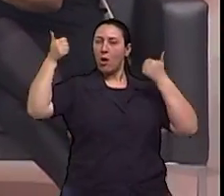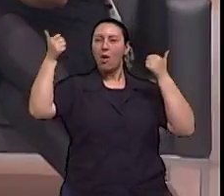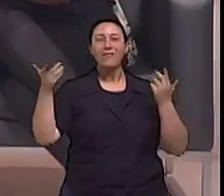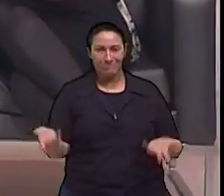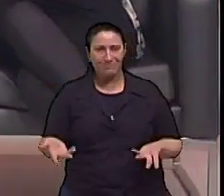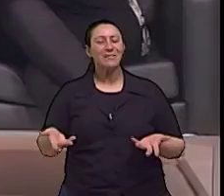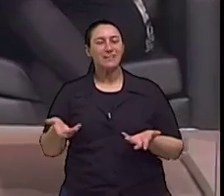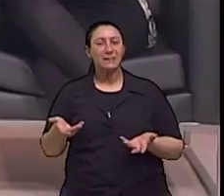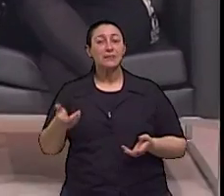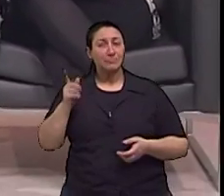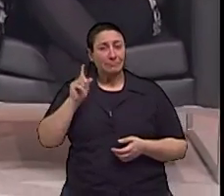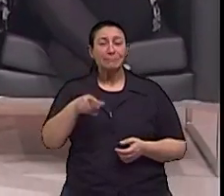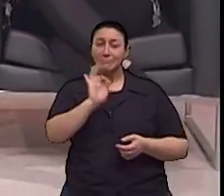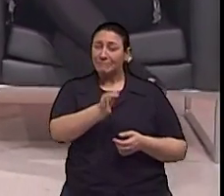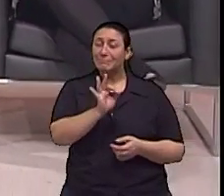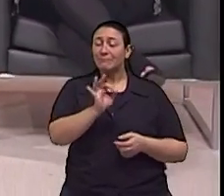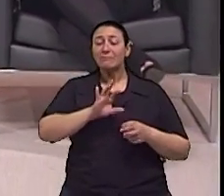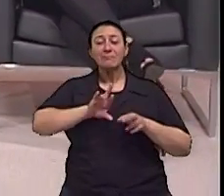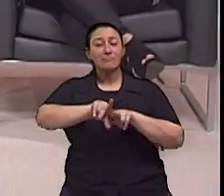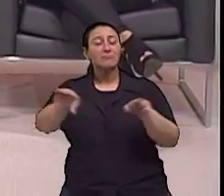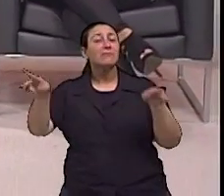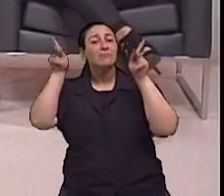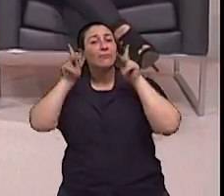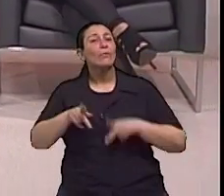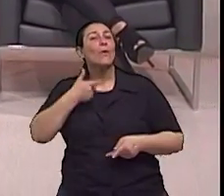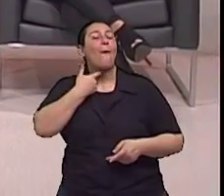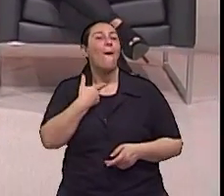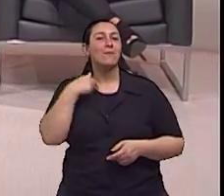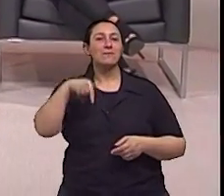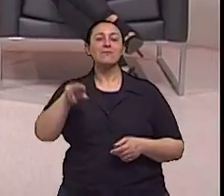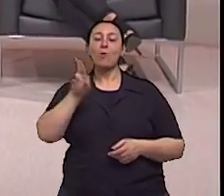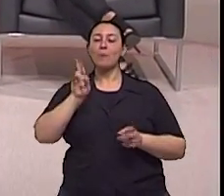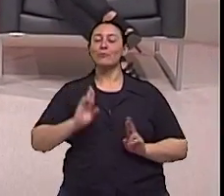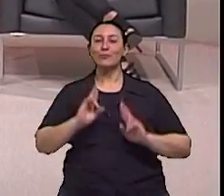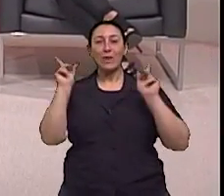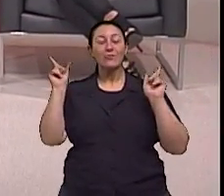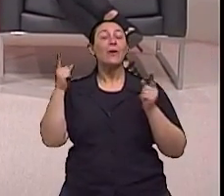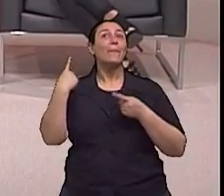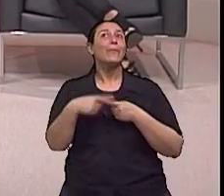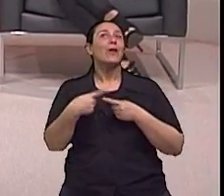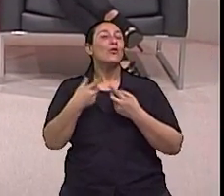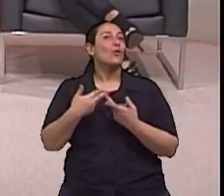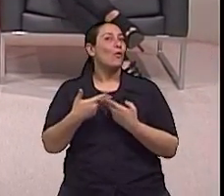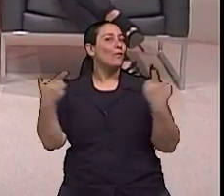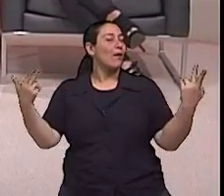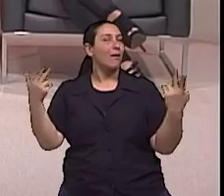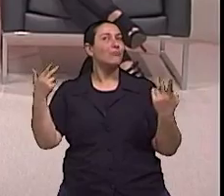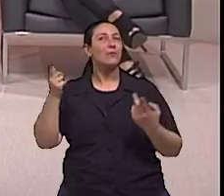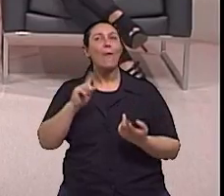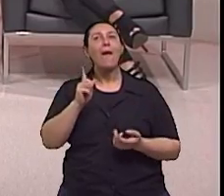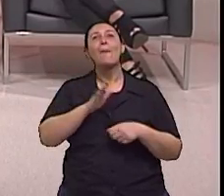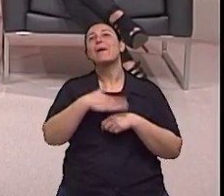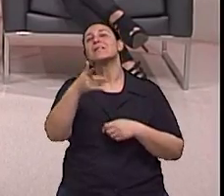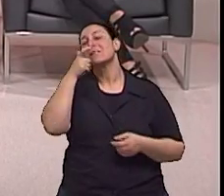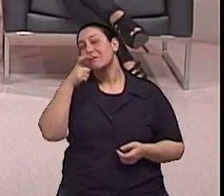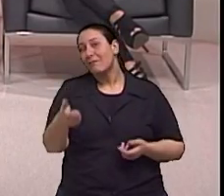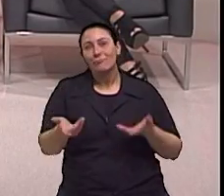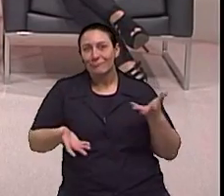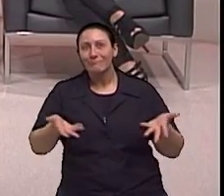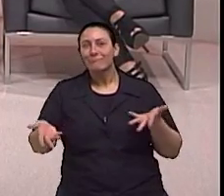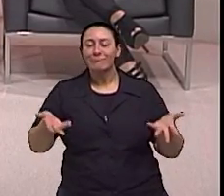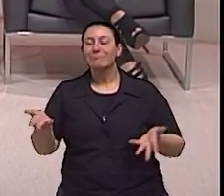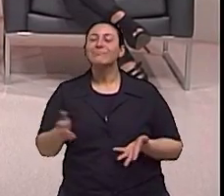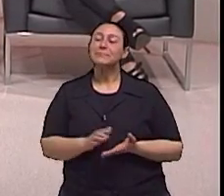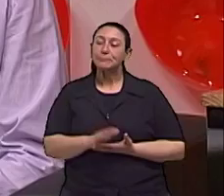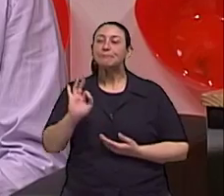mais caras, são as mais velhas, né? A novidade, às vezes, não é o mais interessante, né? É, nós temos